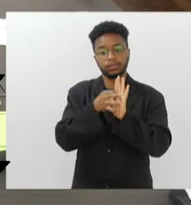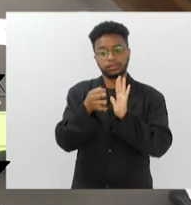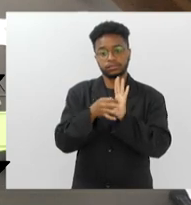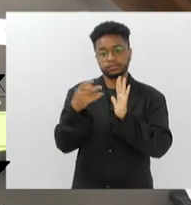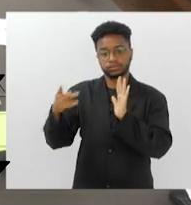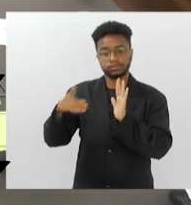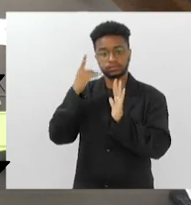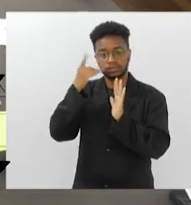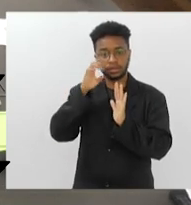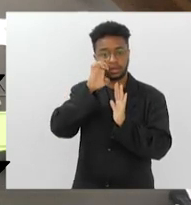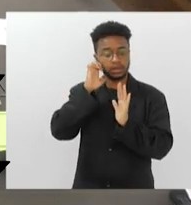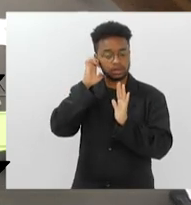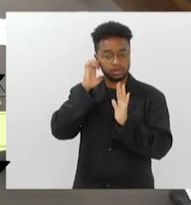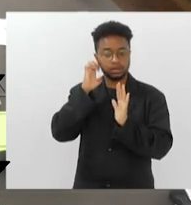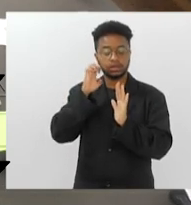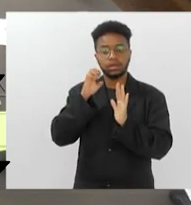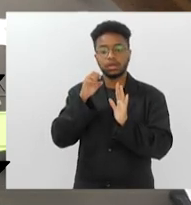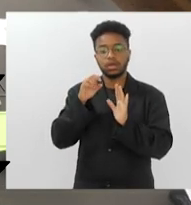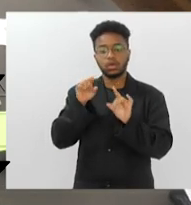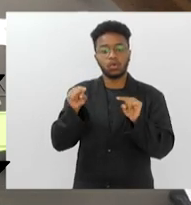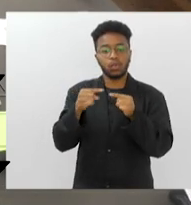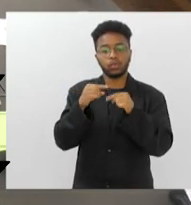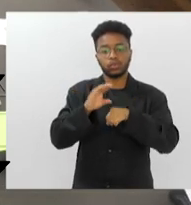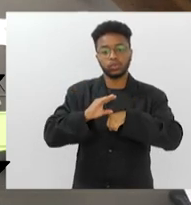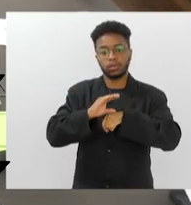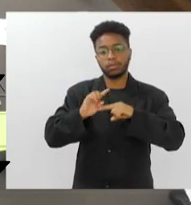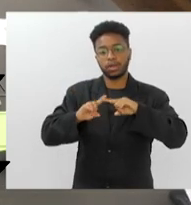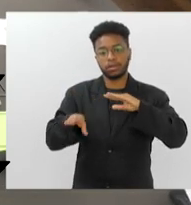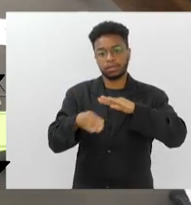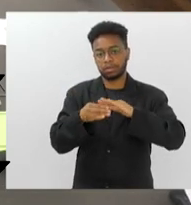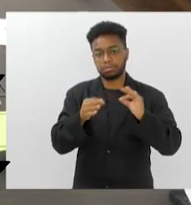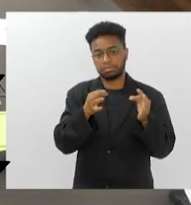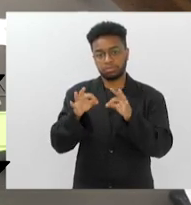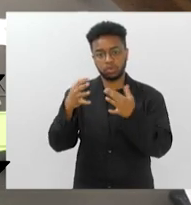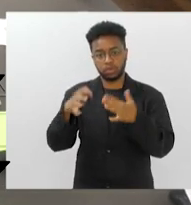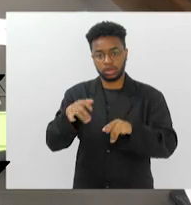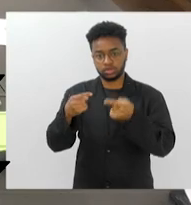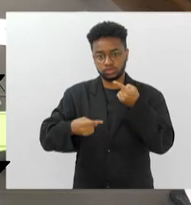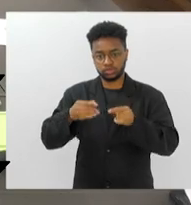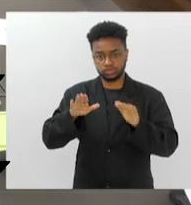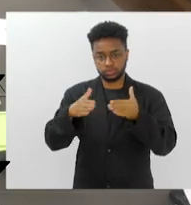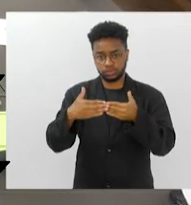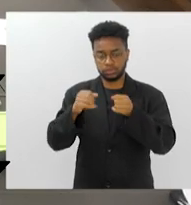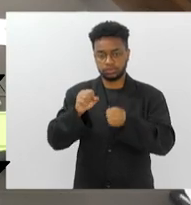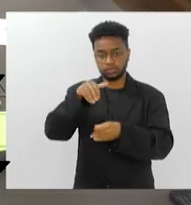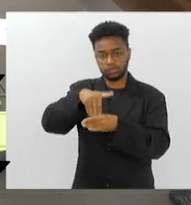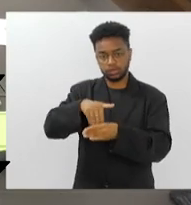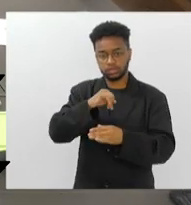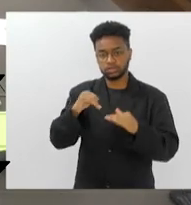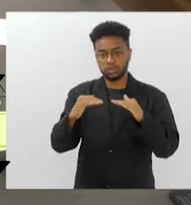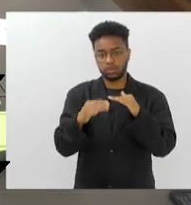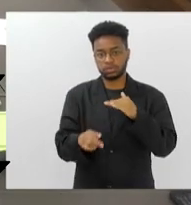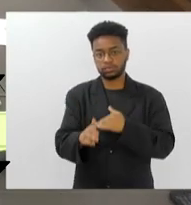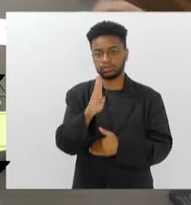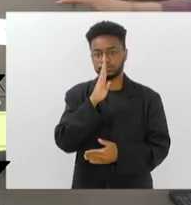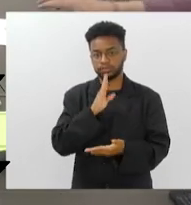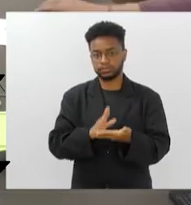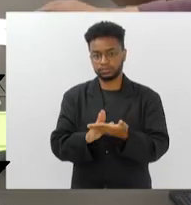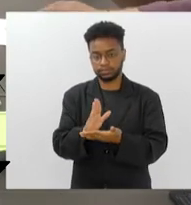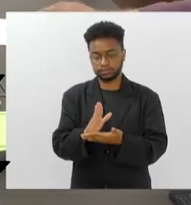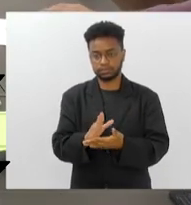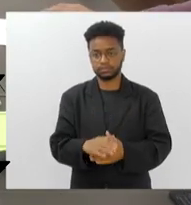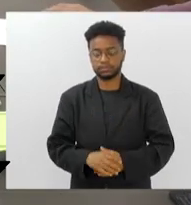Élica takimoto pela constitucionalidade com emendas não havendo Quem Queira discutir encerrada a discussão em votação senores que aprovam permaneçam Como estão